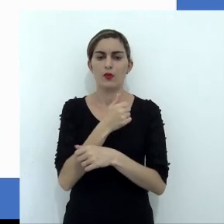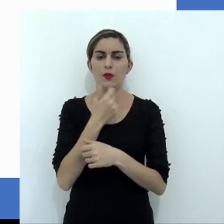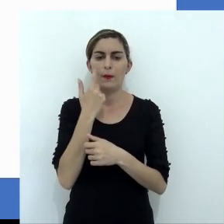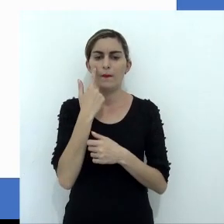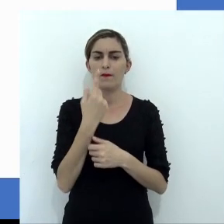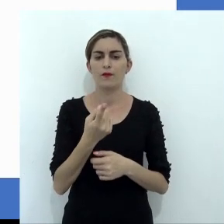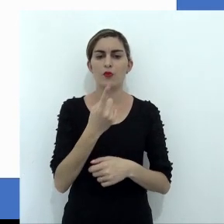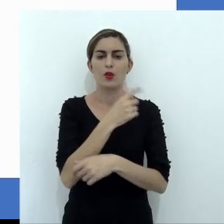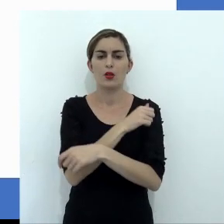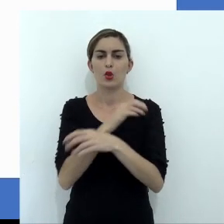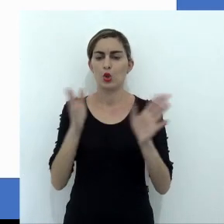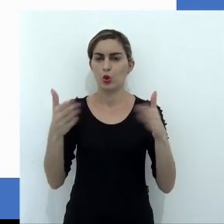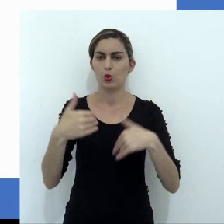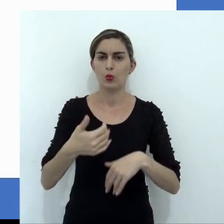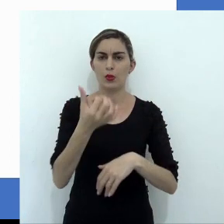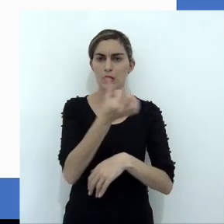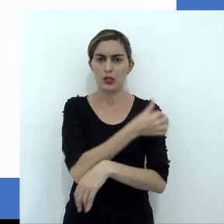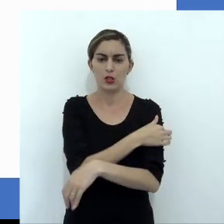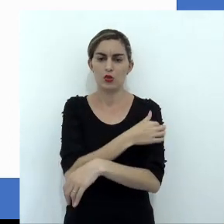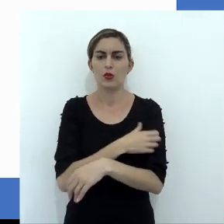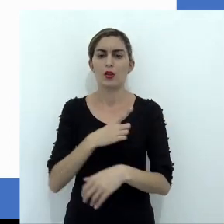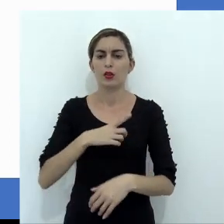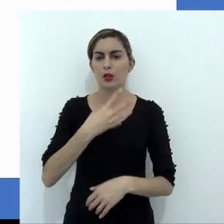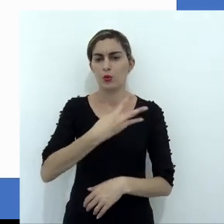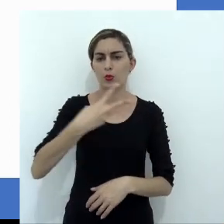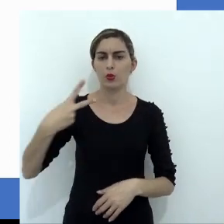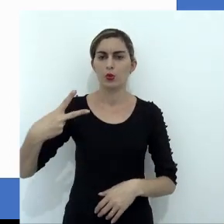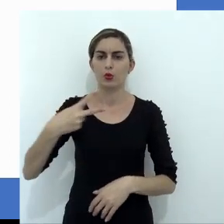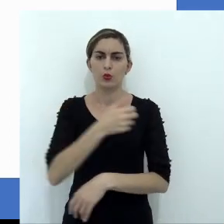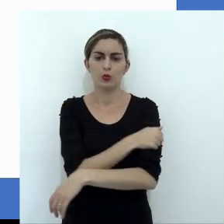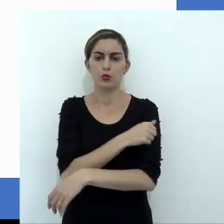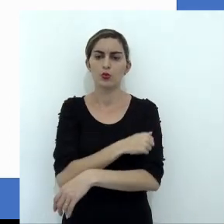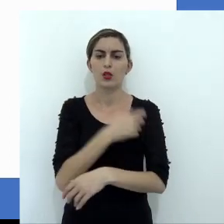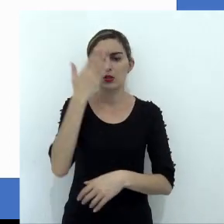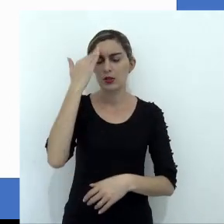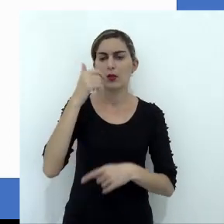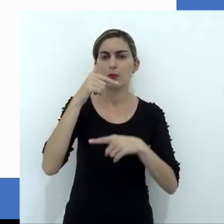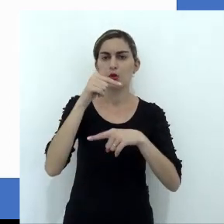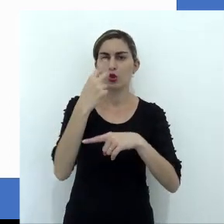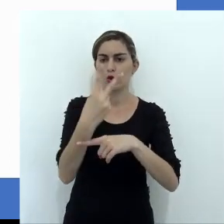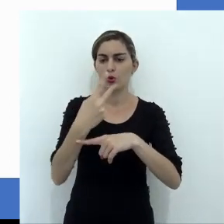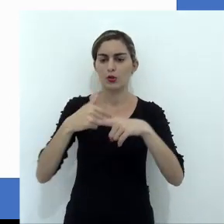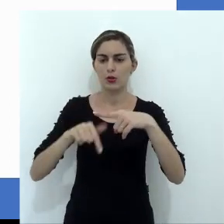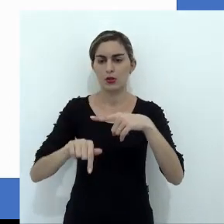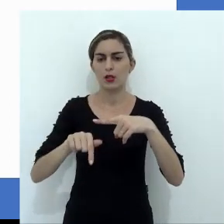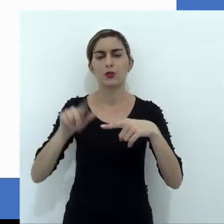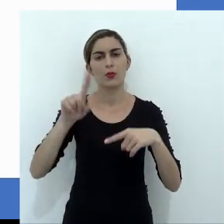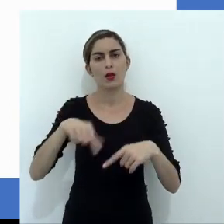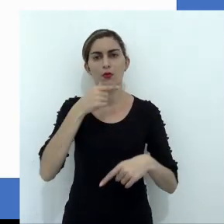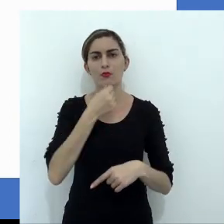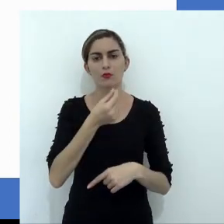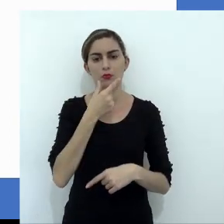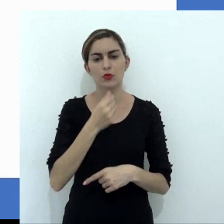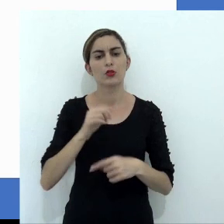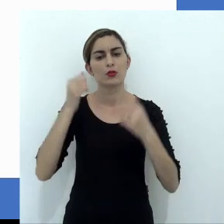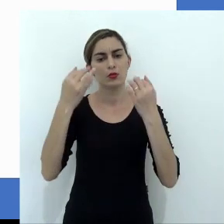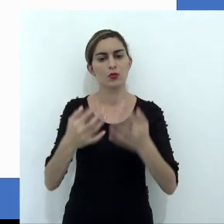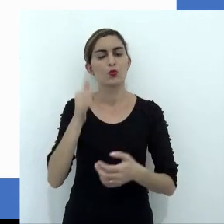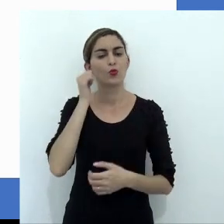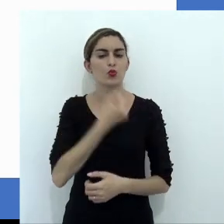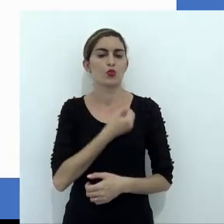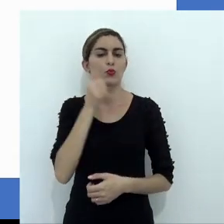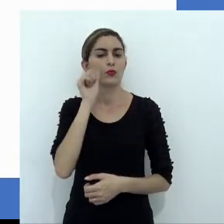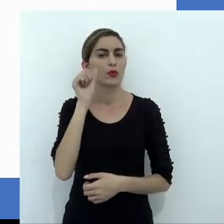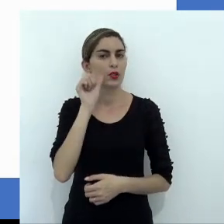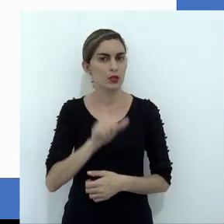ano da escola A tem 42 alunos. Sabendo que 2/7 da turma é de meninos, determine o número